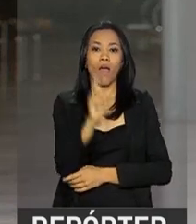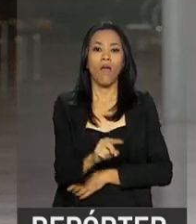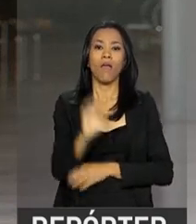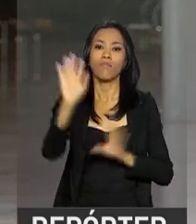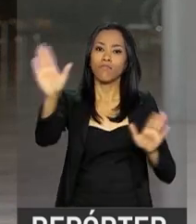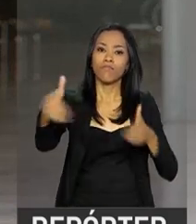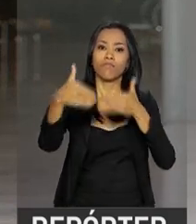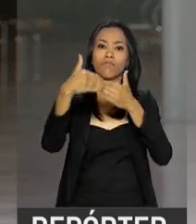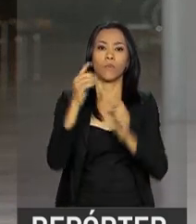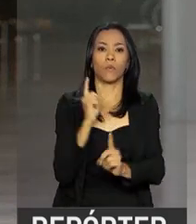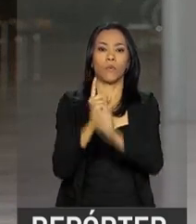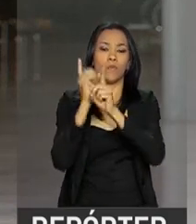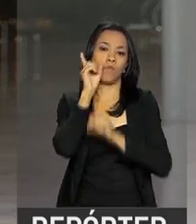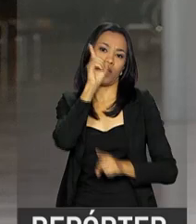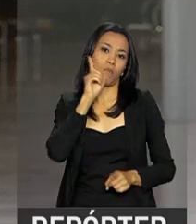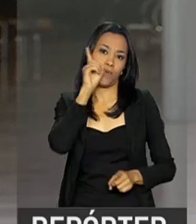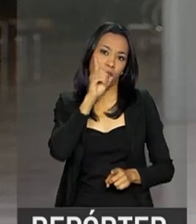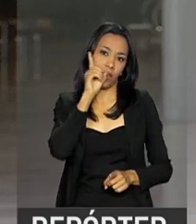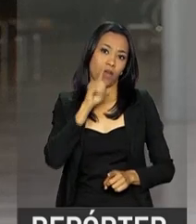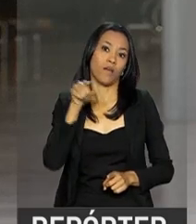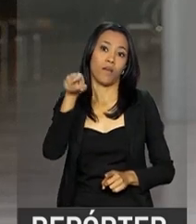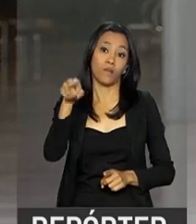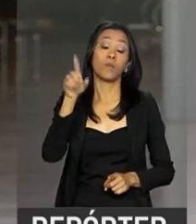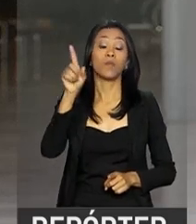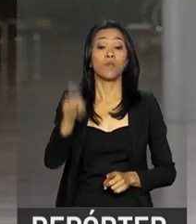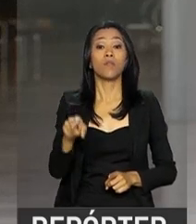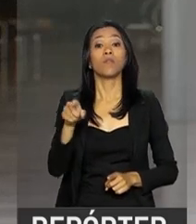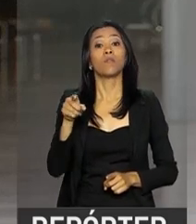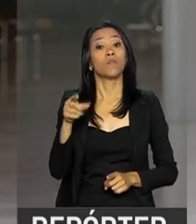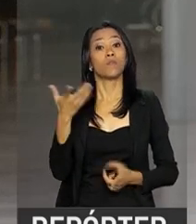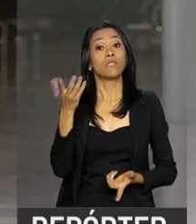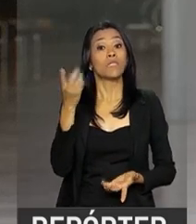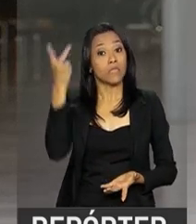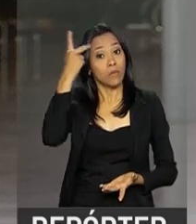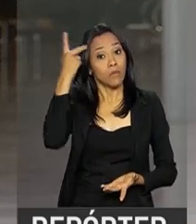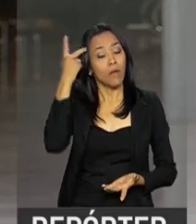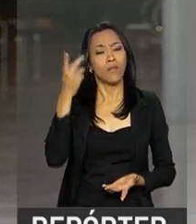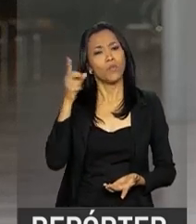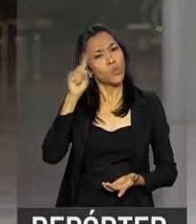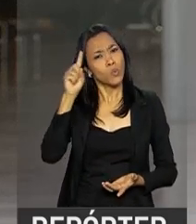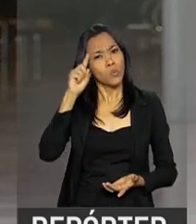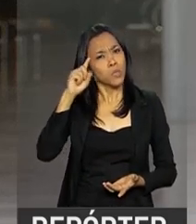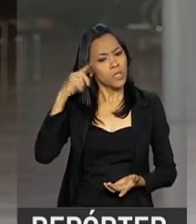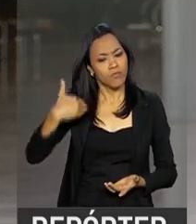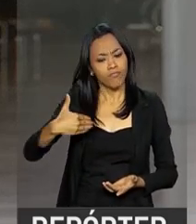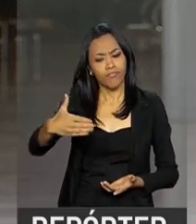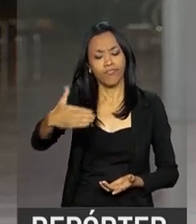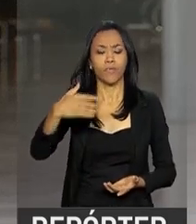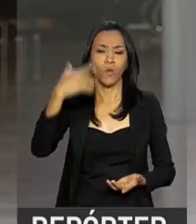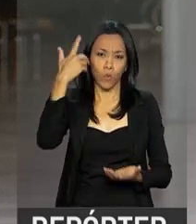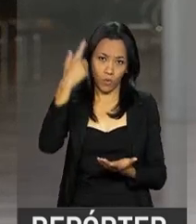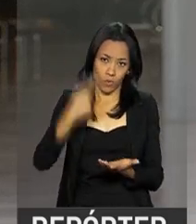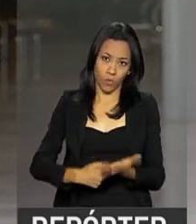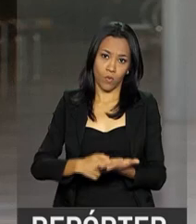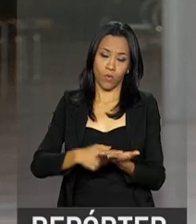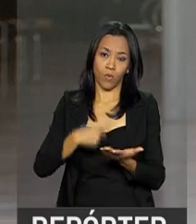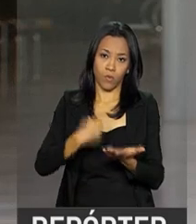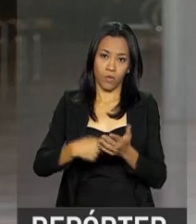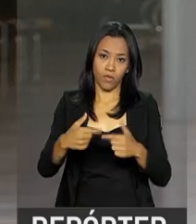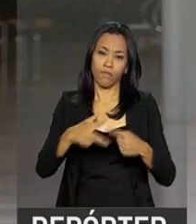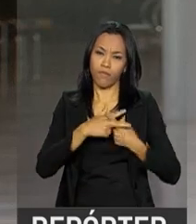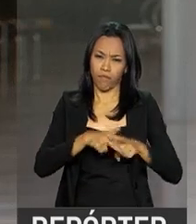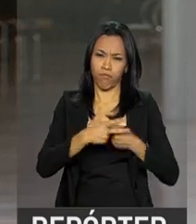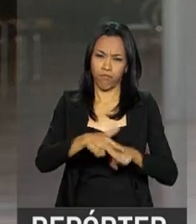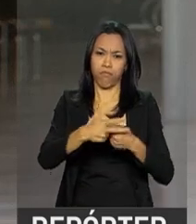vinícius carvalho do prb de são paulo mas assim como ocorre todos os dias essa agenda deve ser atualizada no